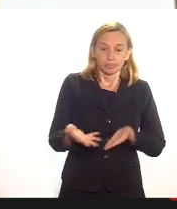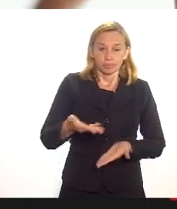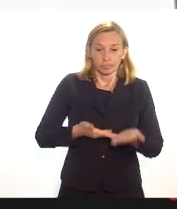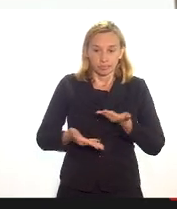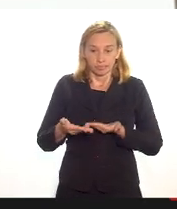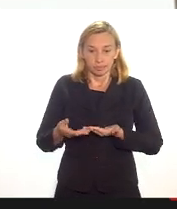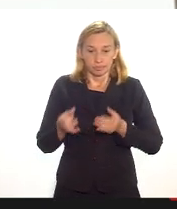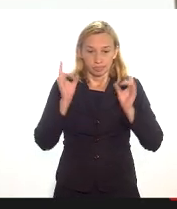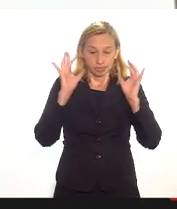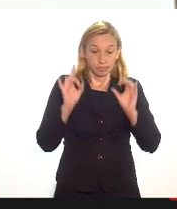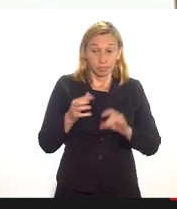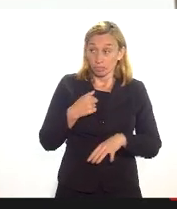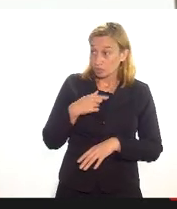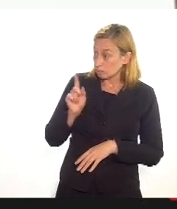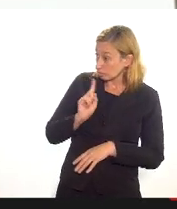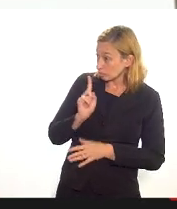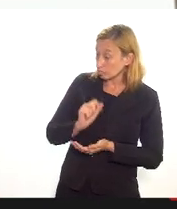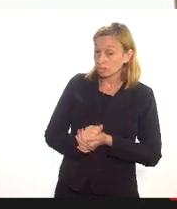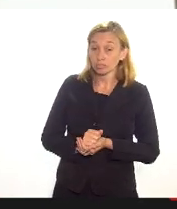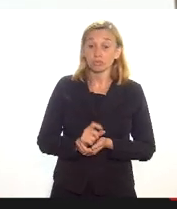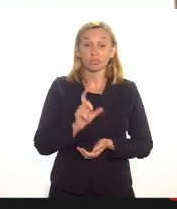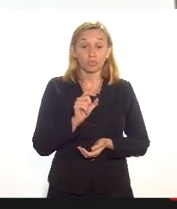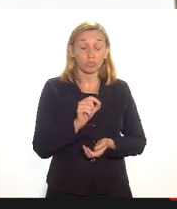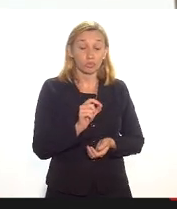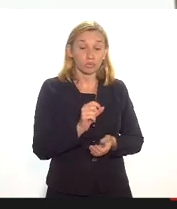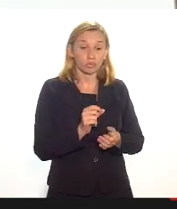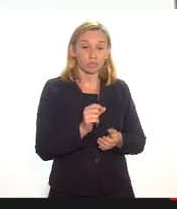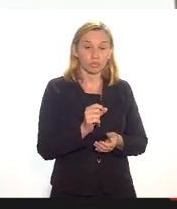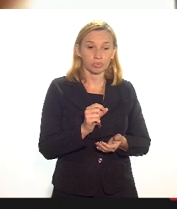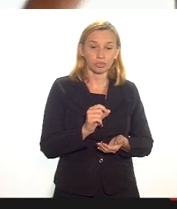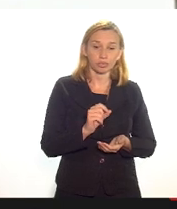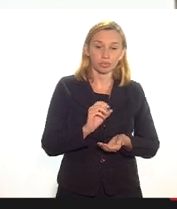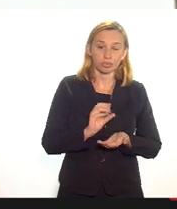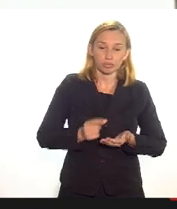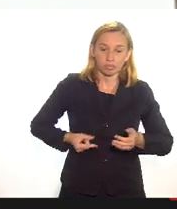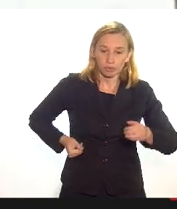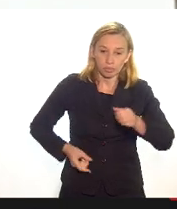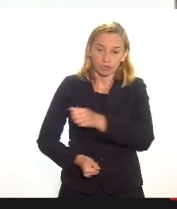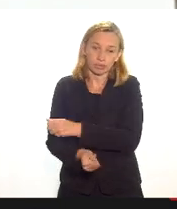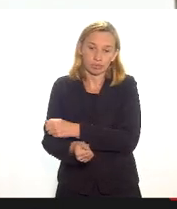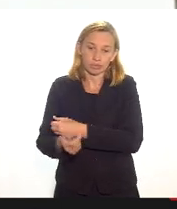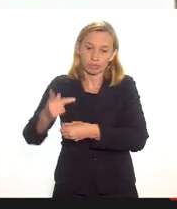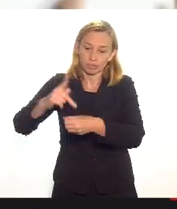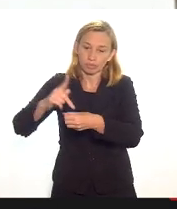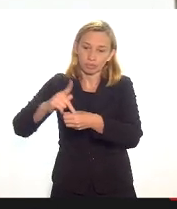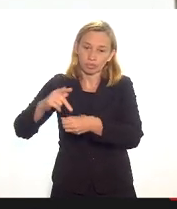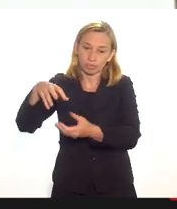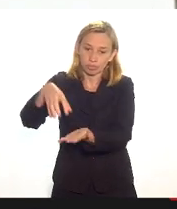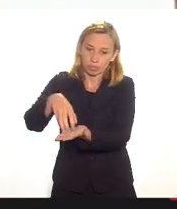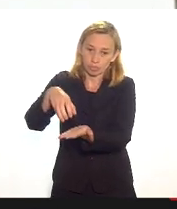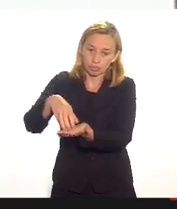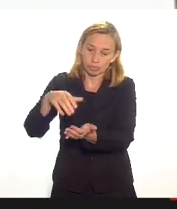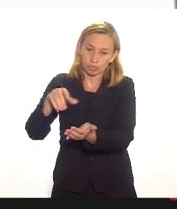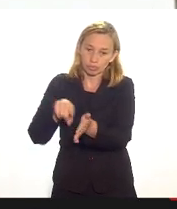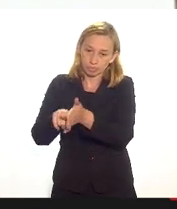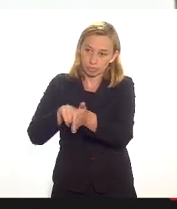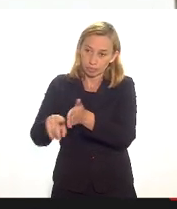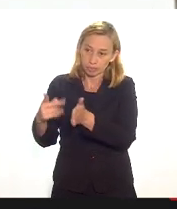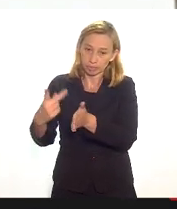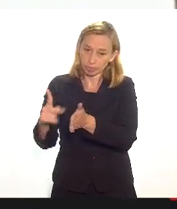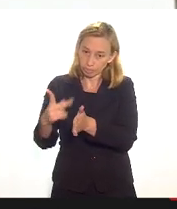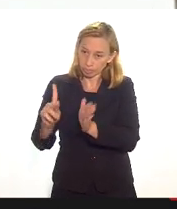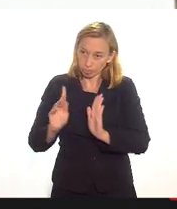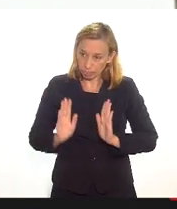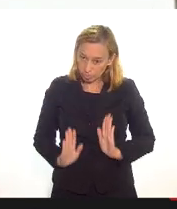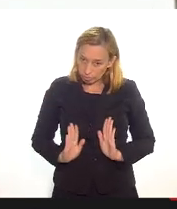eu considero que não, aquilo que a Petrobras investe nos próprios centros de pesquisa dela. Ok? Só